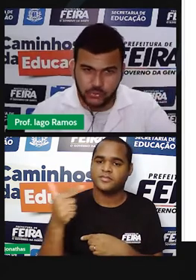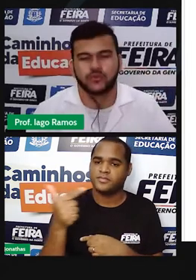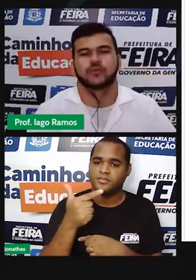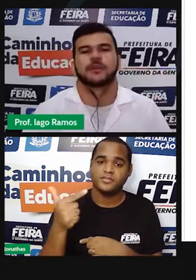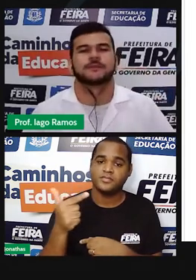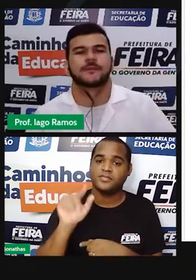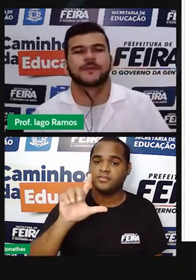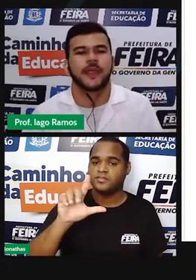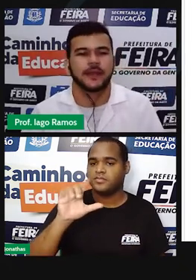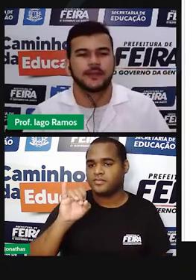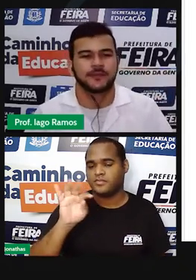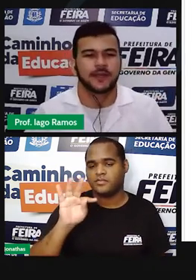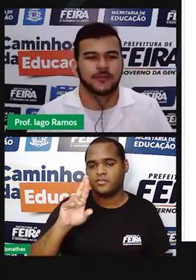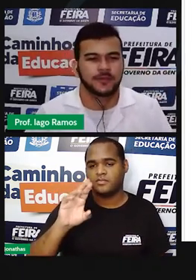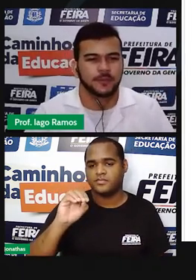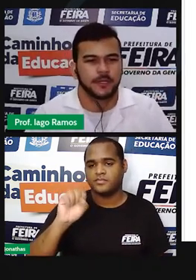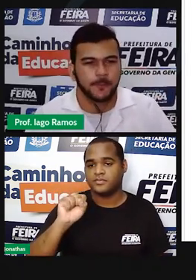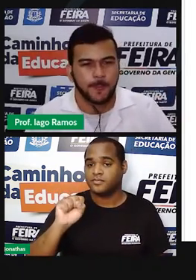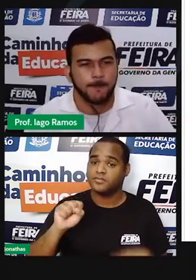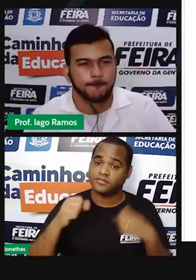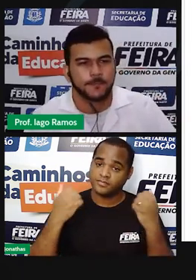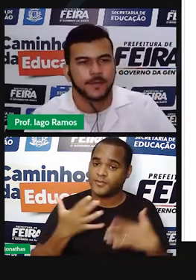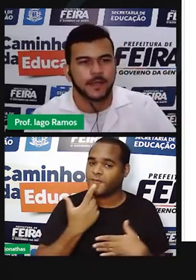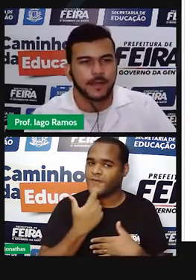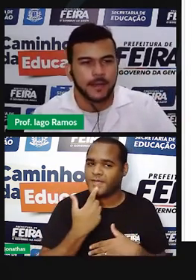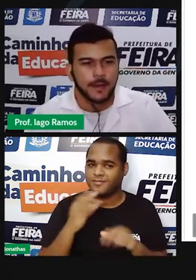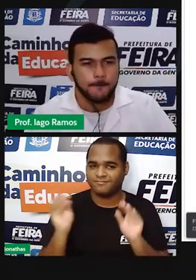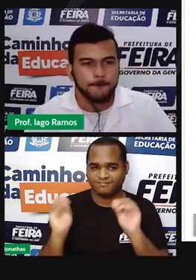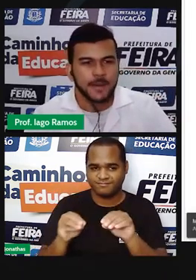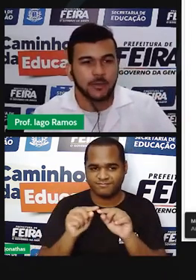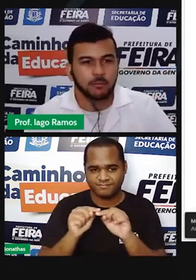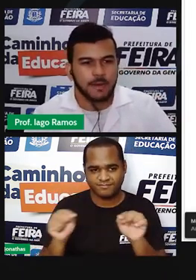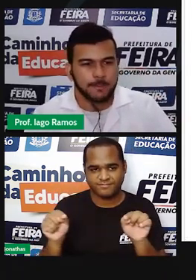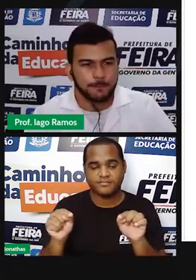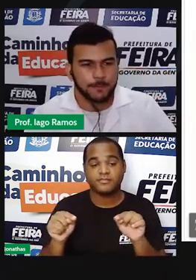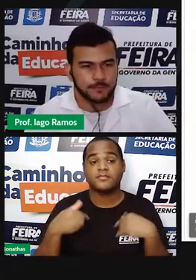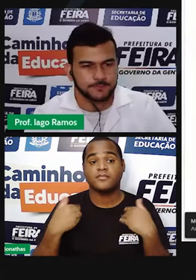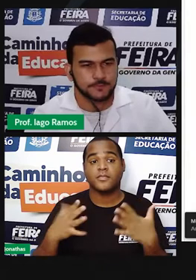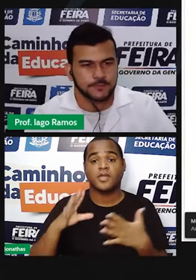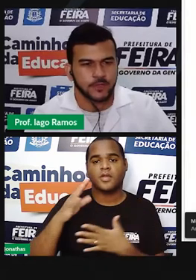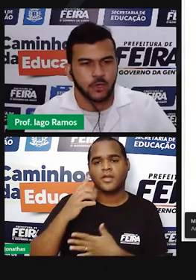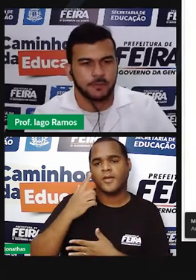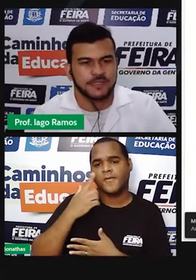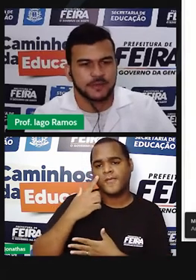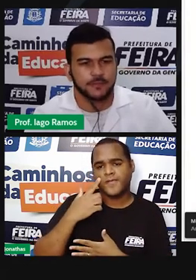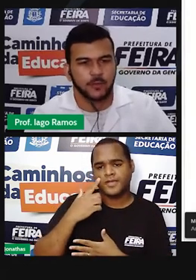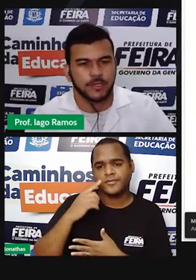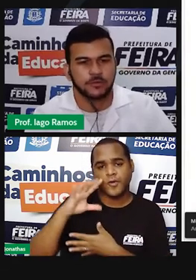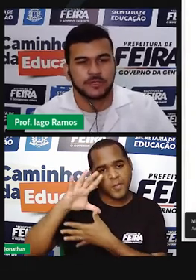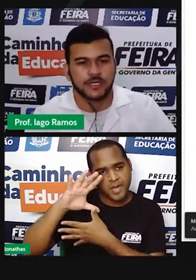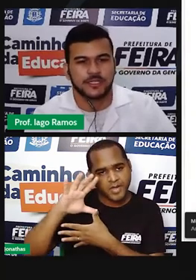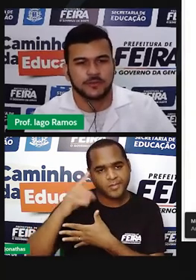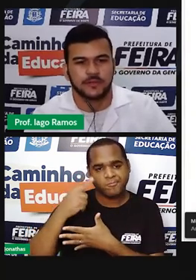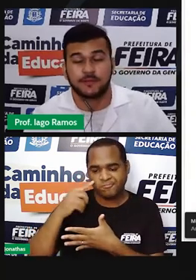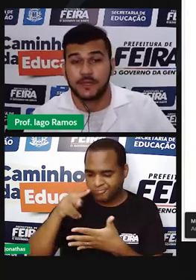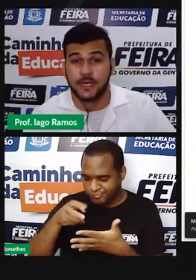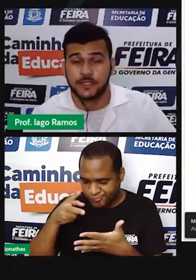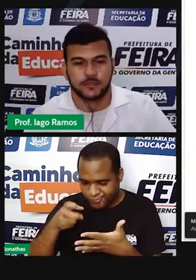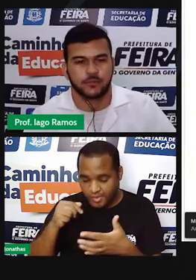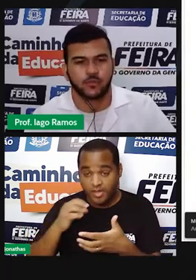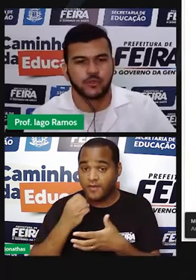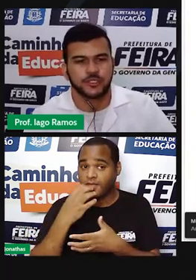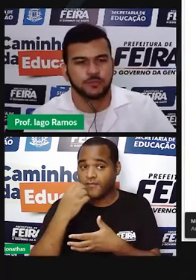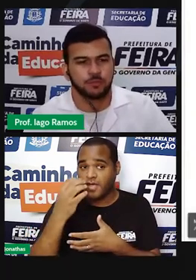outro número, né, grifado em vermelho. Pelo mapa, observou que no trajeto da